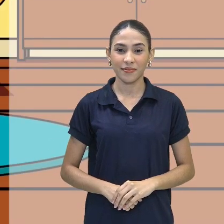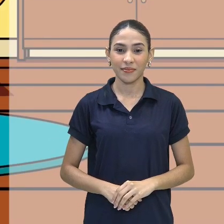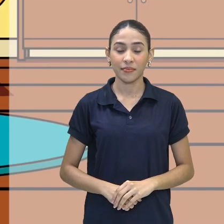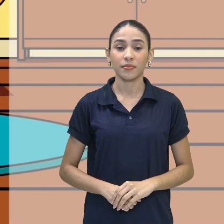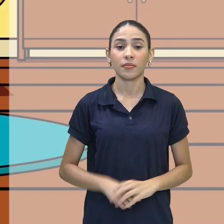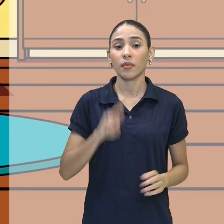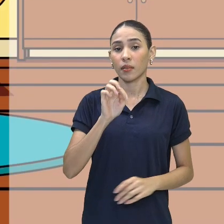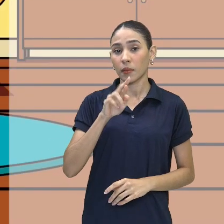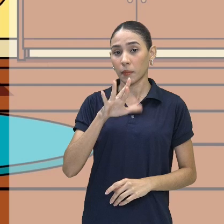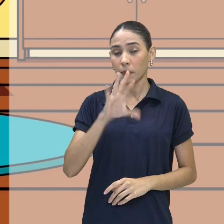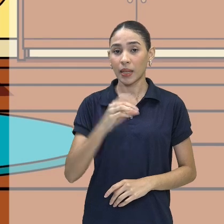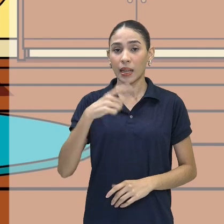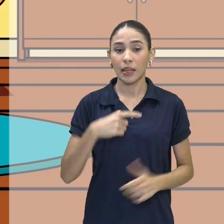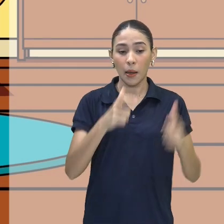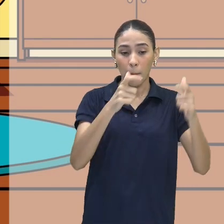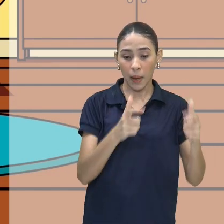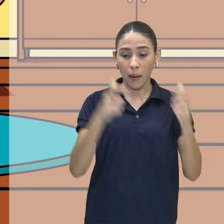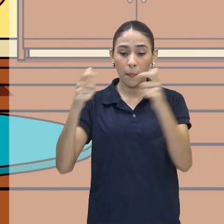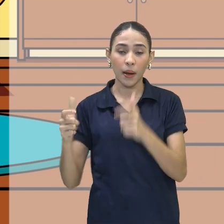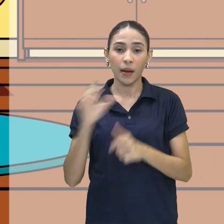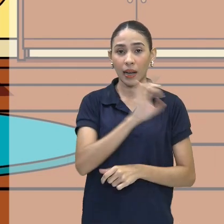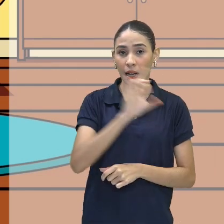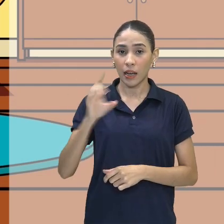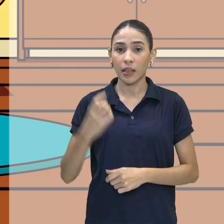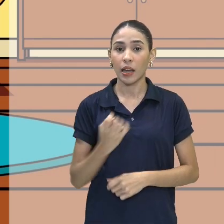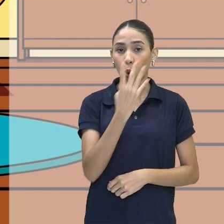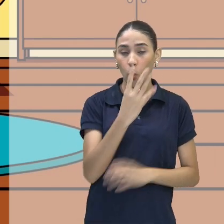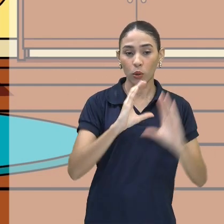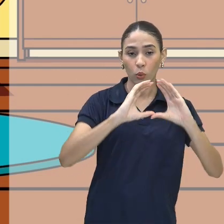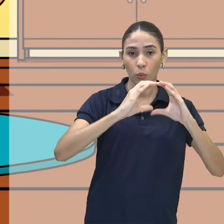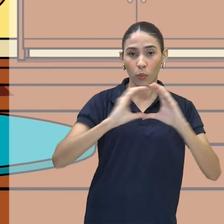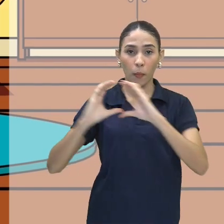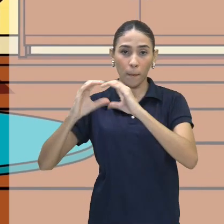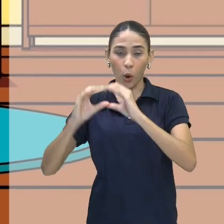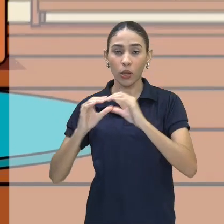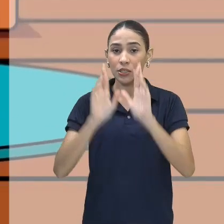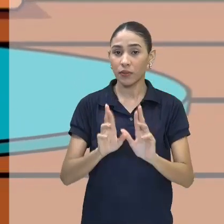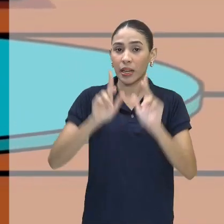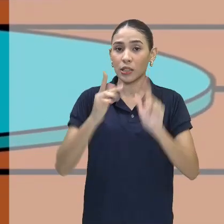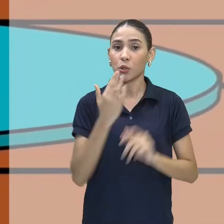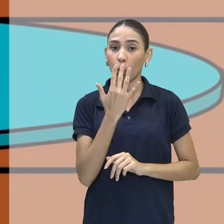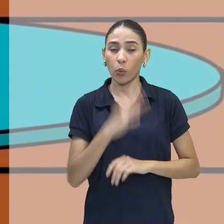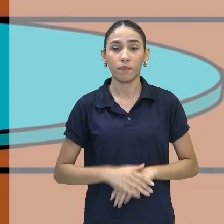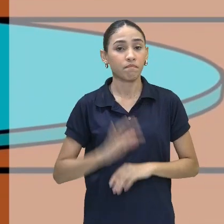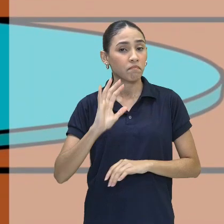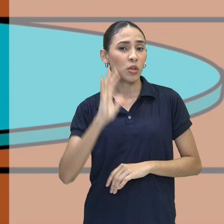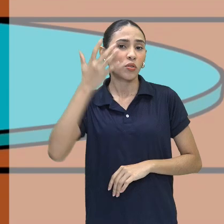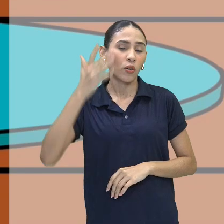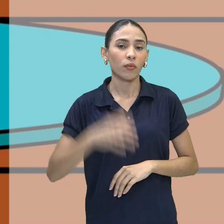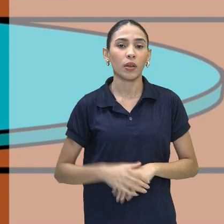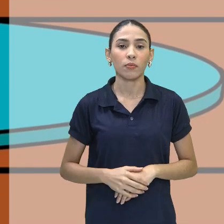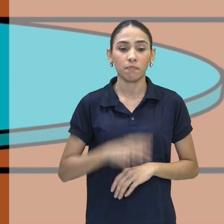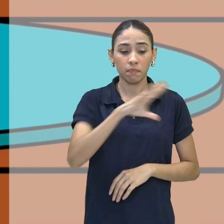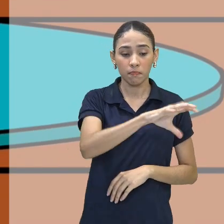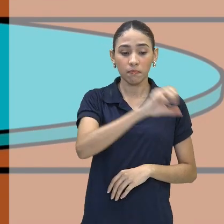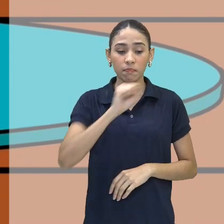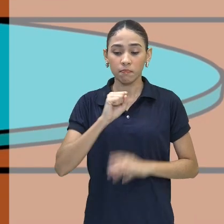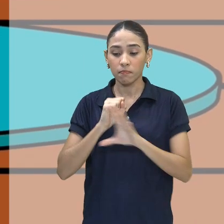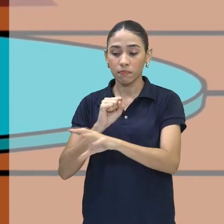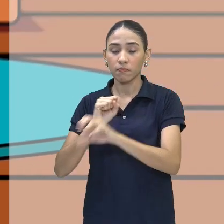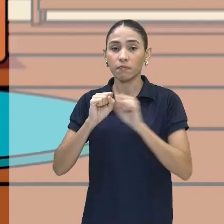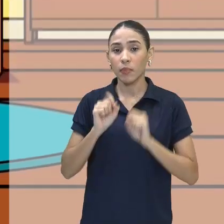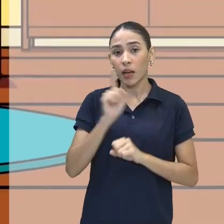Brena tem 2 caixas, cada uma com 4 bolas de cores distintas. Ela resolveu levar uma bola de cada caixa para o